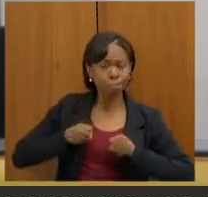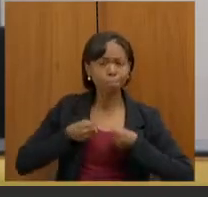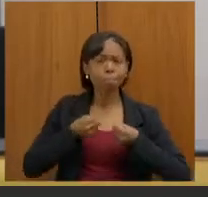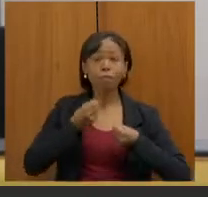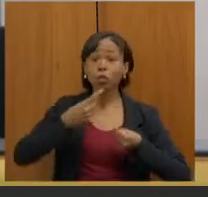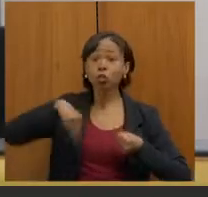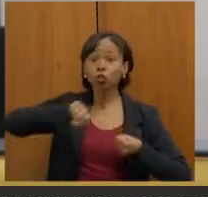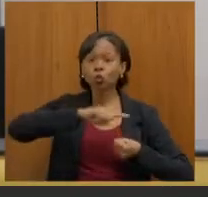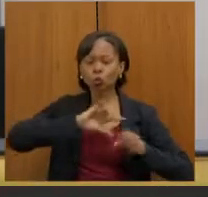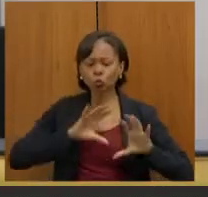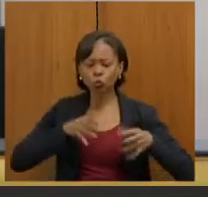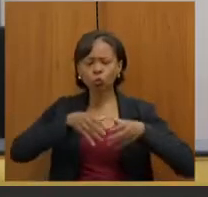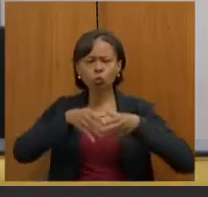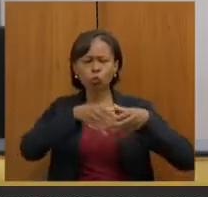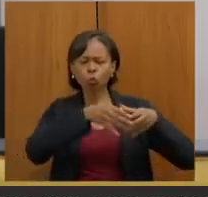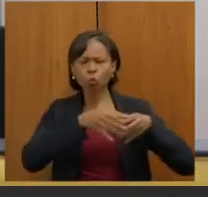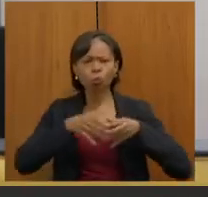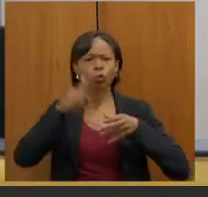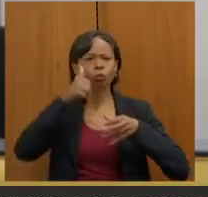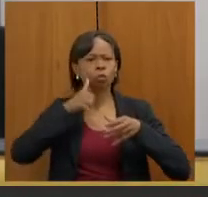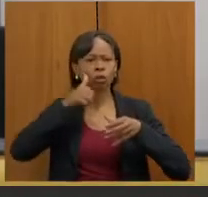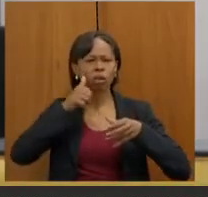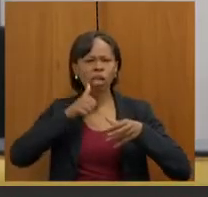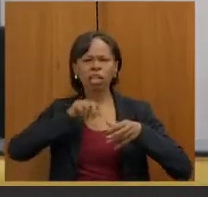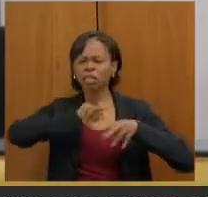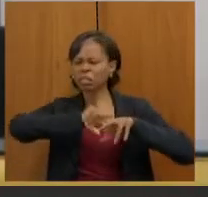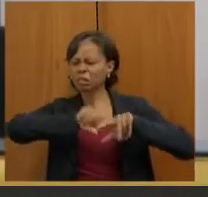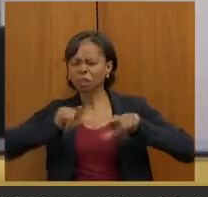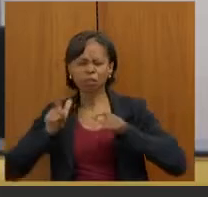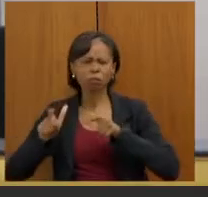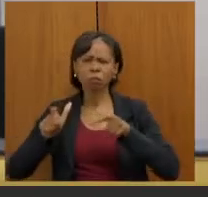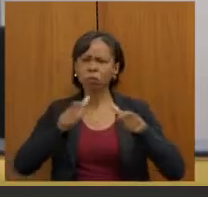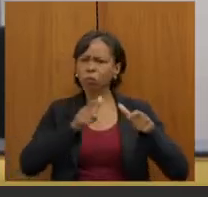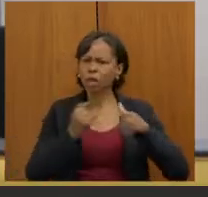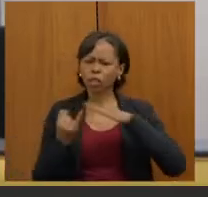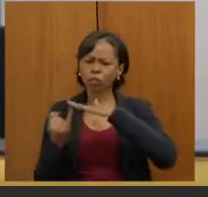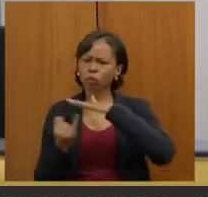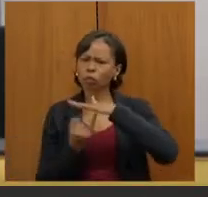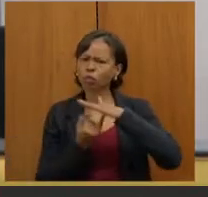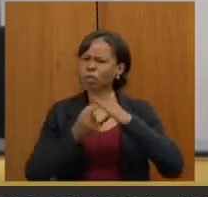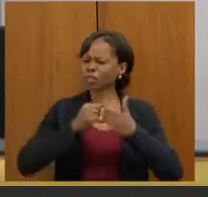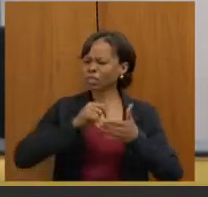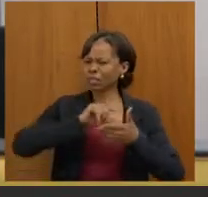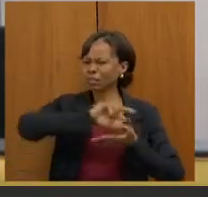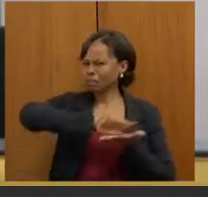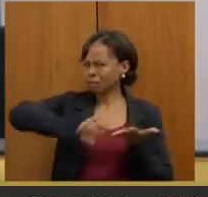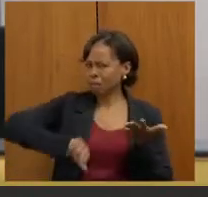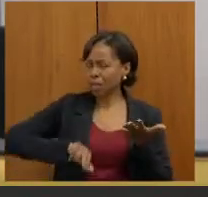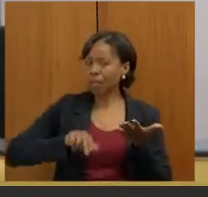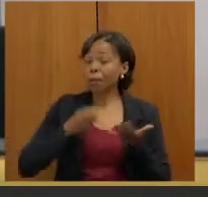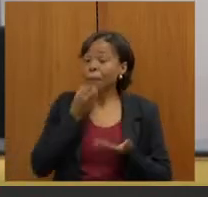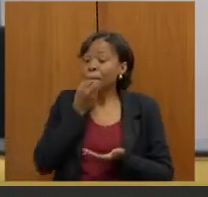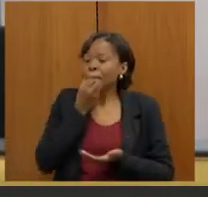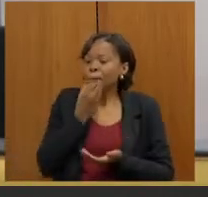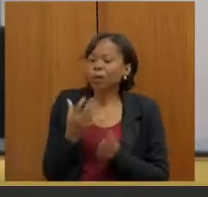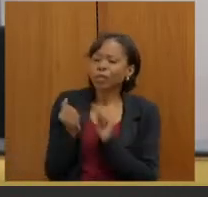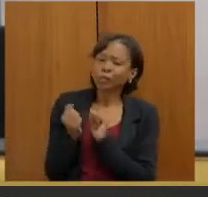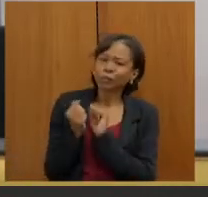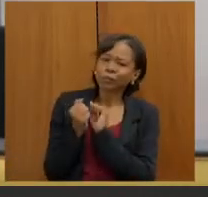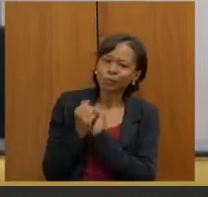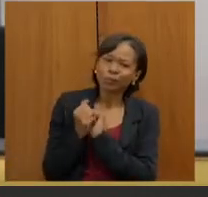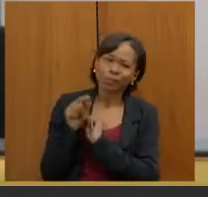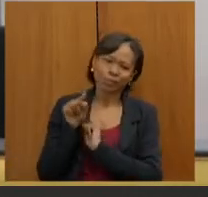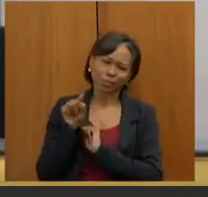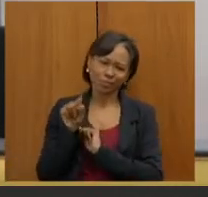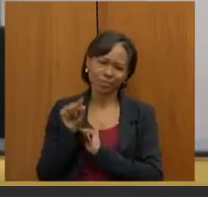nós mulheres de vários segmentos de números instituições é muito bom poder estar ao seu lado é muito